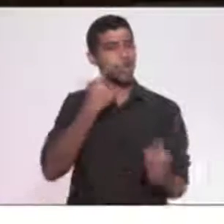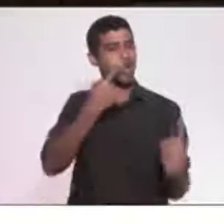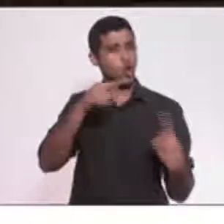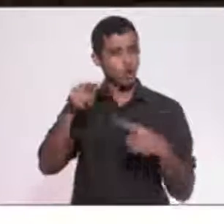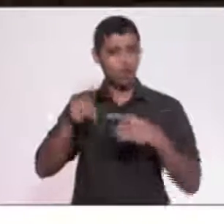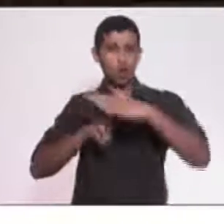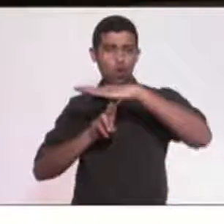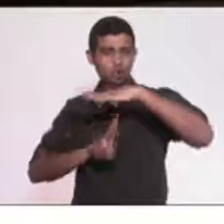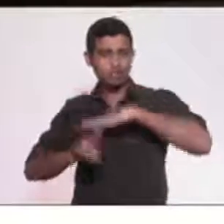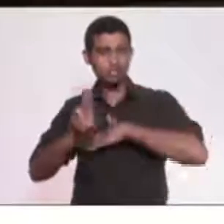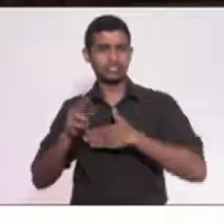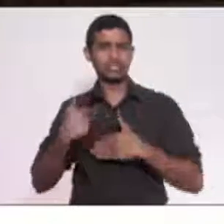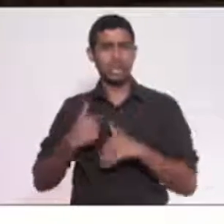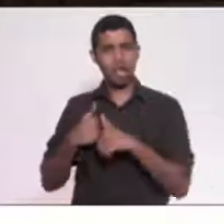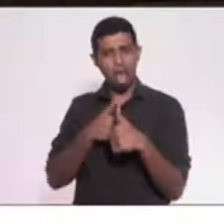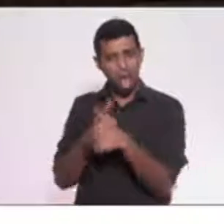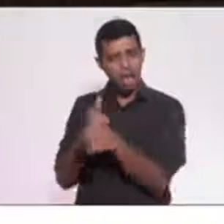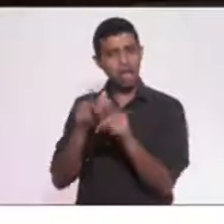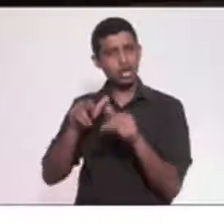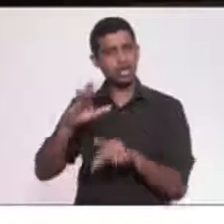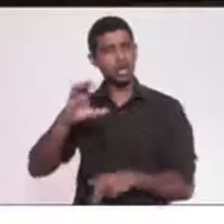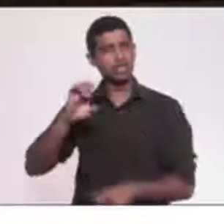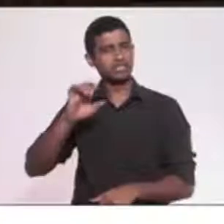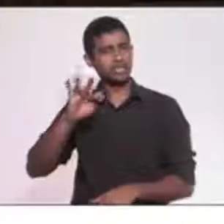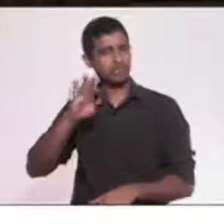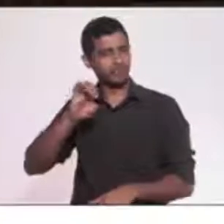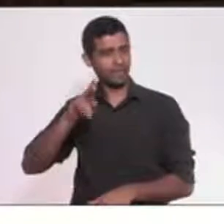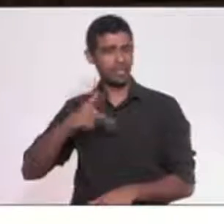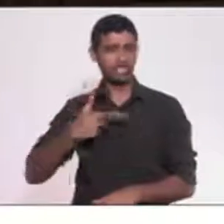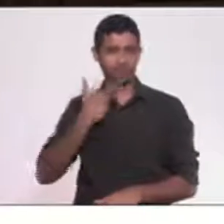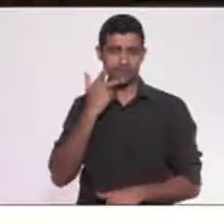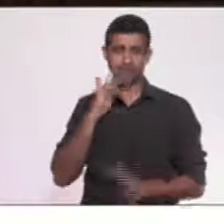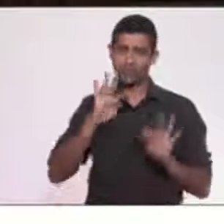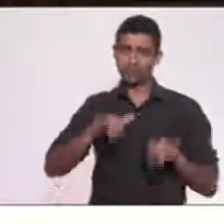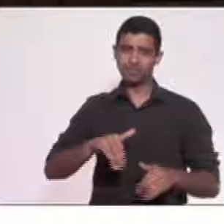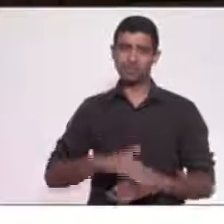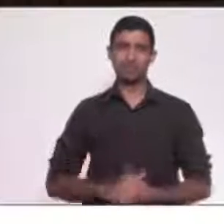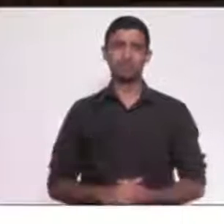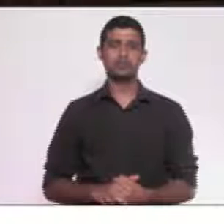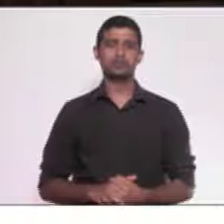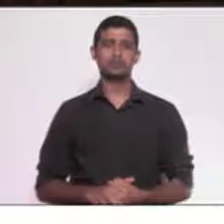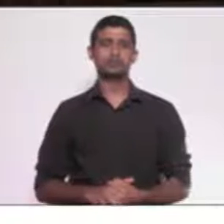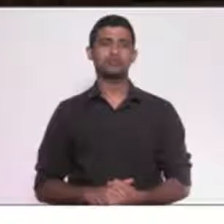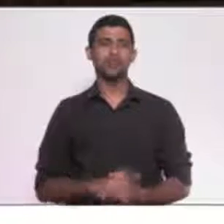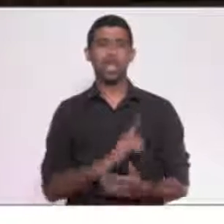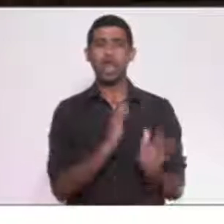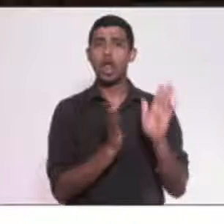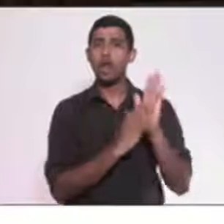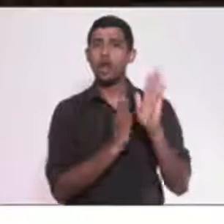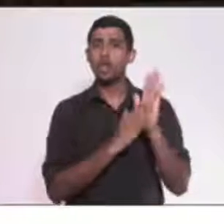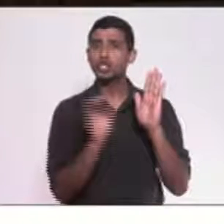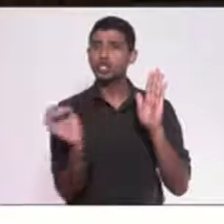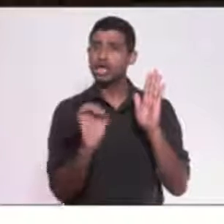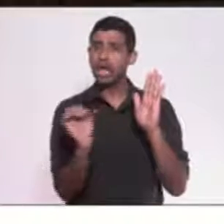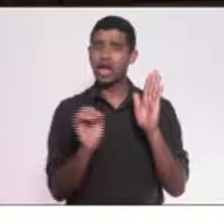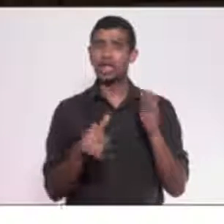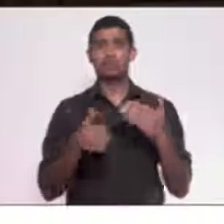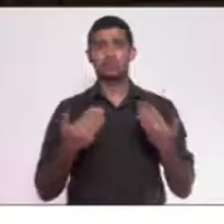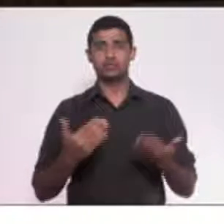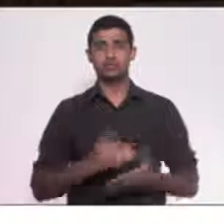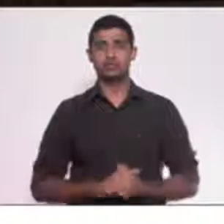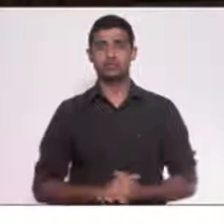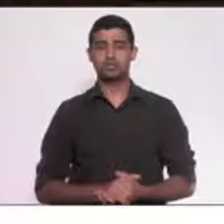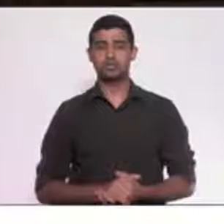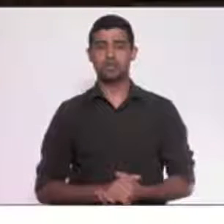perseguindo as instituições, como faz com o Cefet, sobre o qual falarei durante o expediente final, não apresentou ainda, deputado Samuel Malafaia, qual é